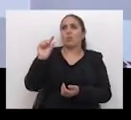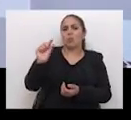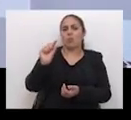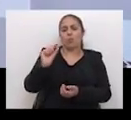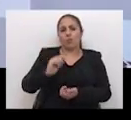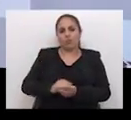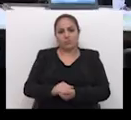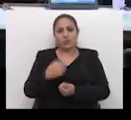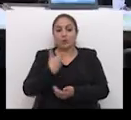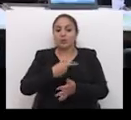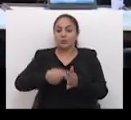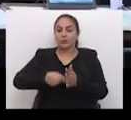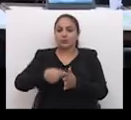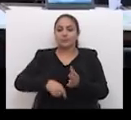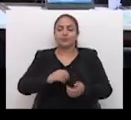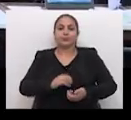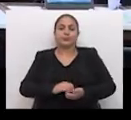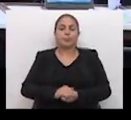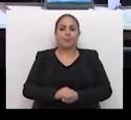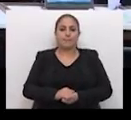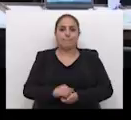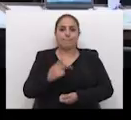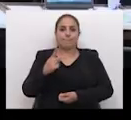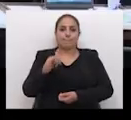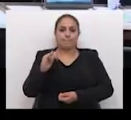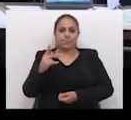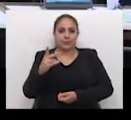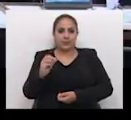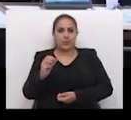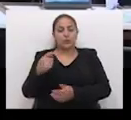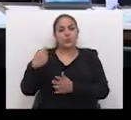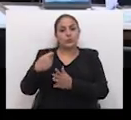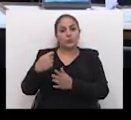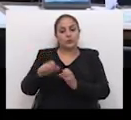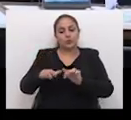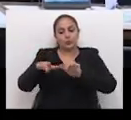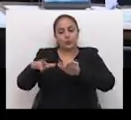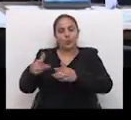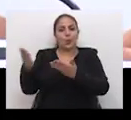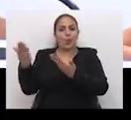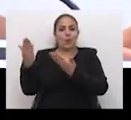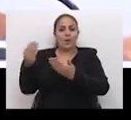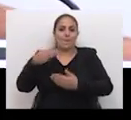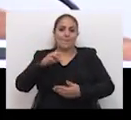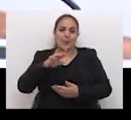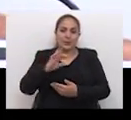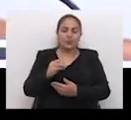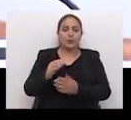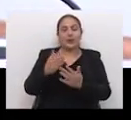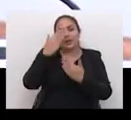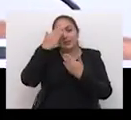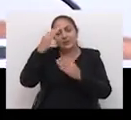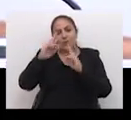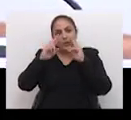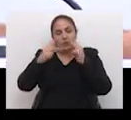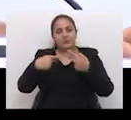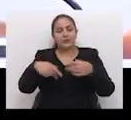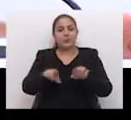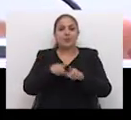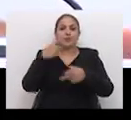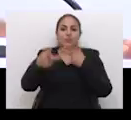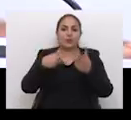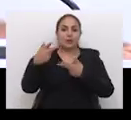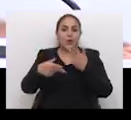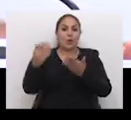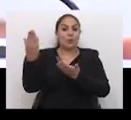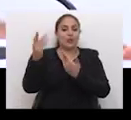meta, essa é a nossa briga. Pinho recebeu do parlamentar um diploma de honra ao mérito. Ele agradeceu o reconhecimento